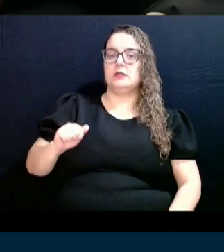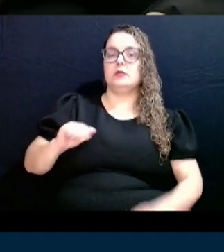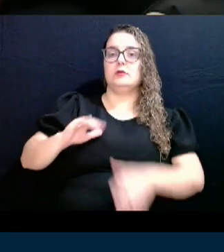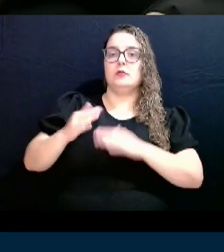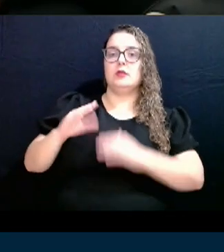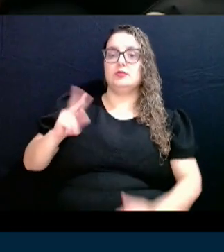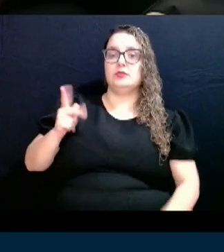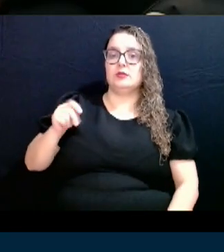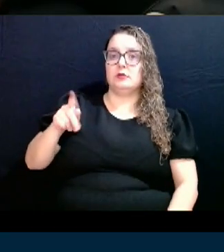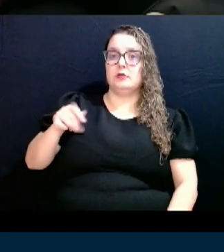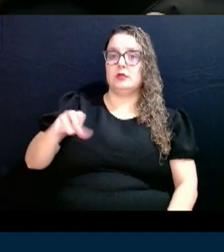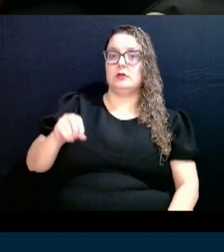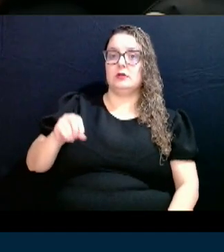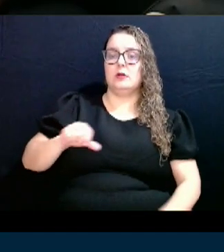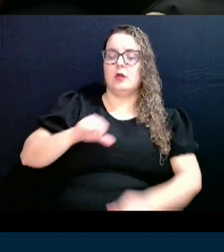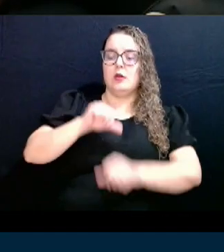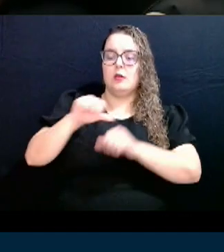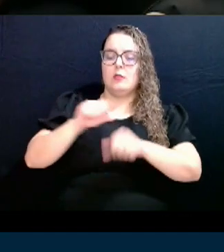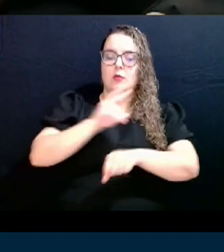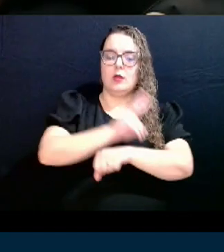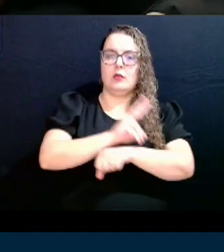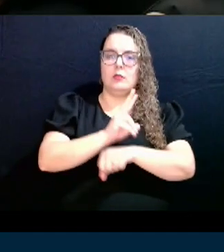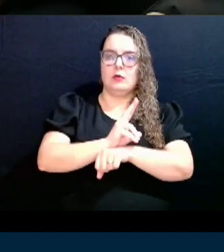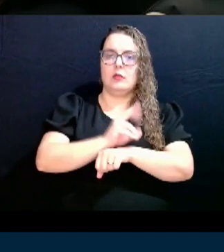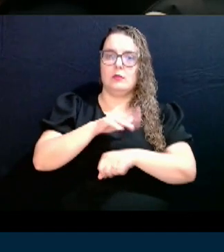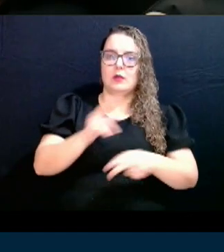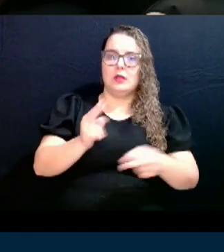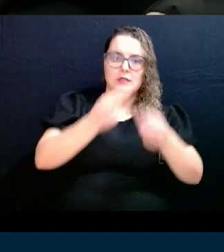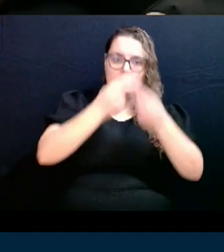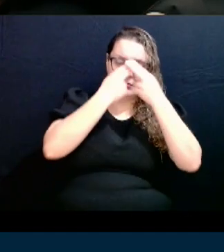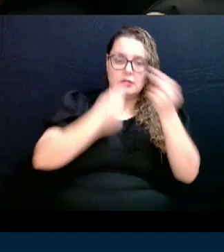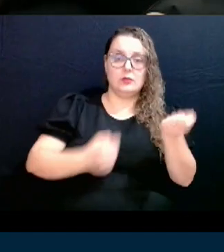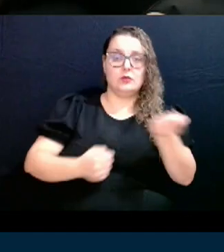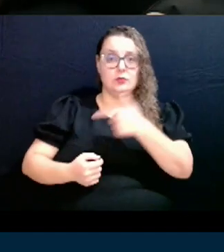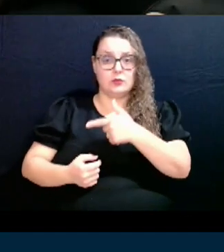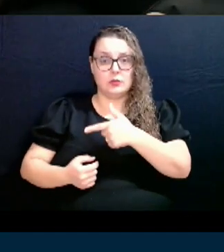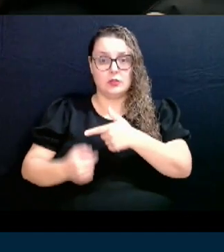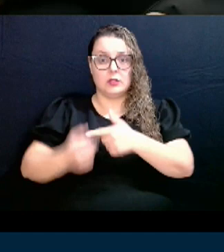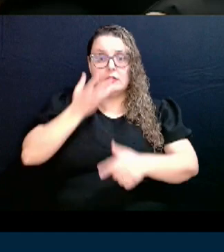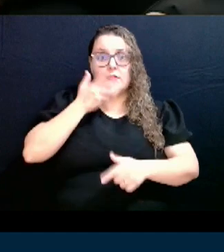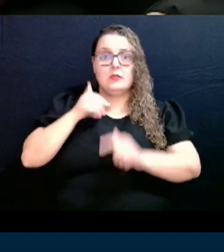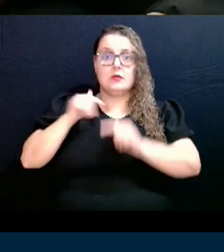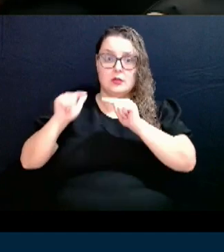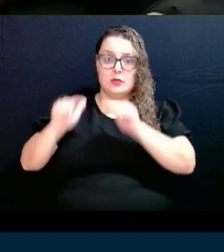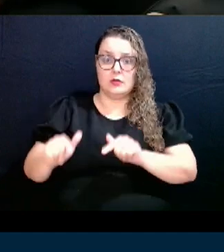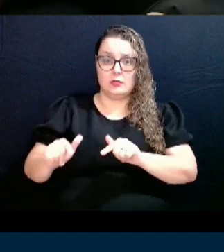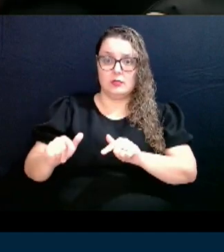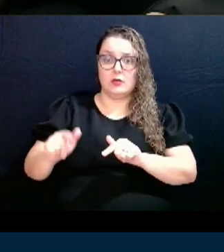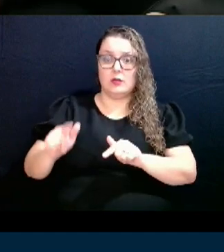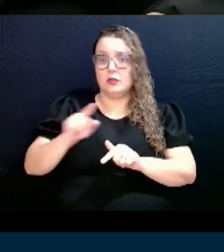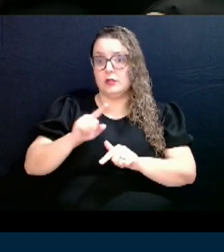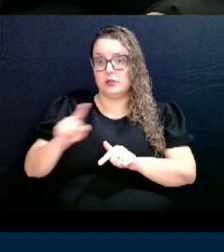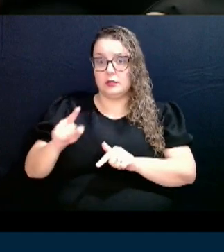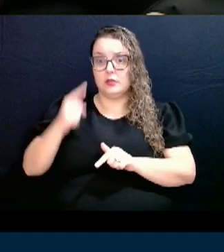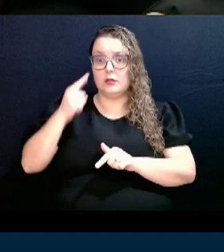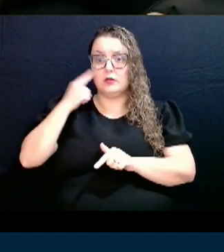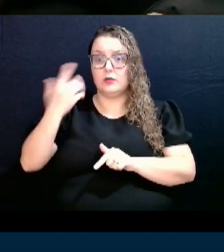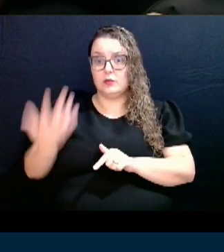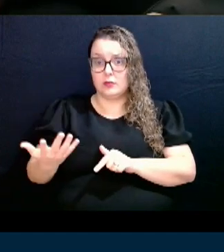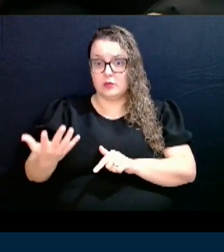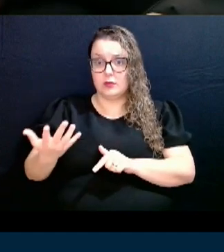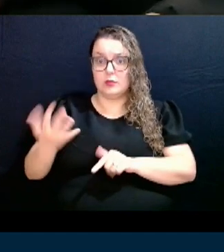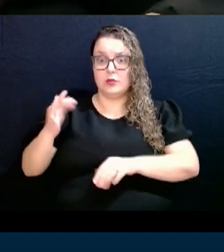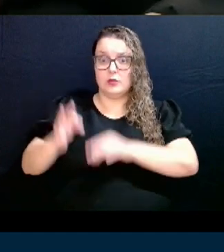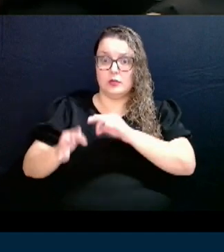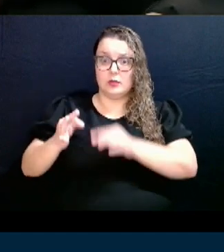de guarda pode ser mais traumática do que manter a criança em um ambiente que não seja o ideal juridicamente?